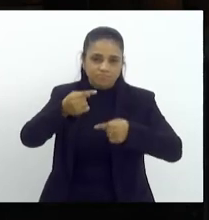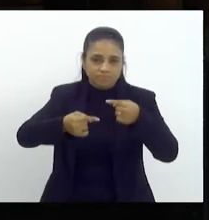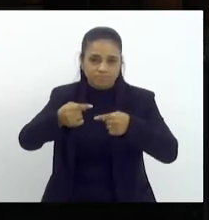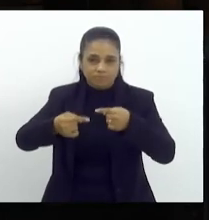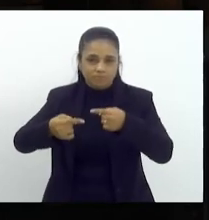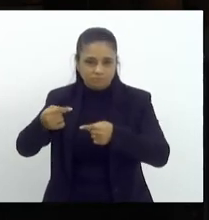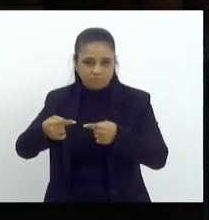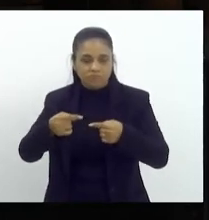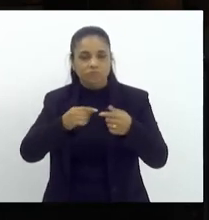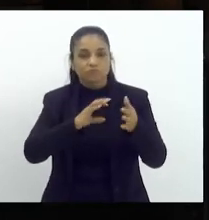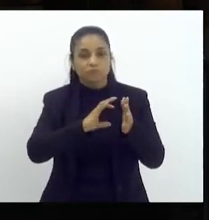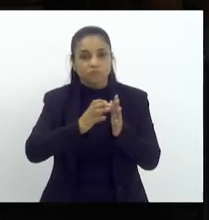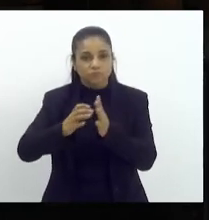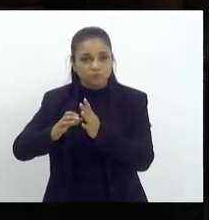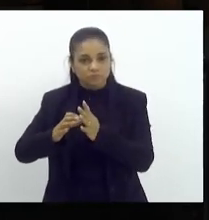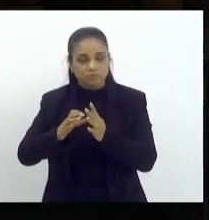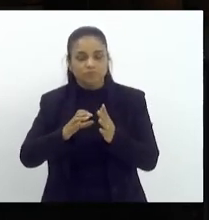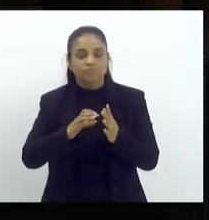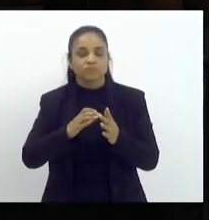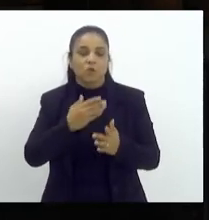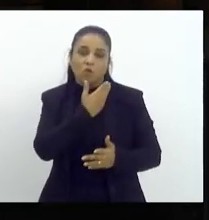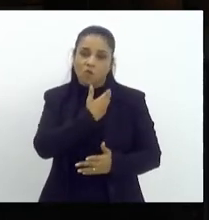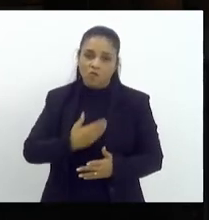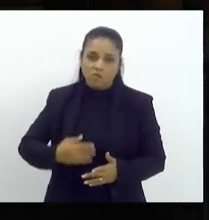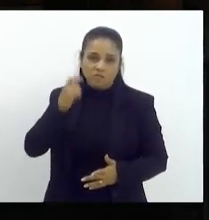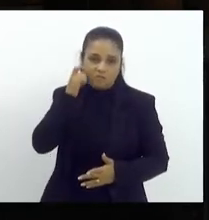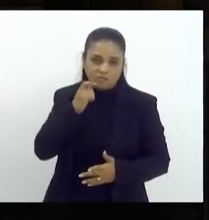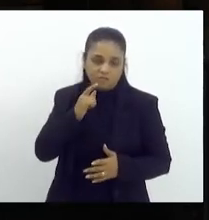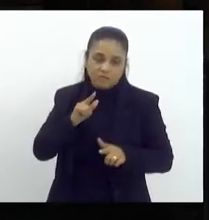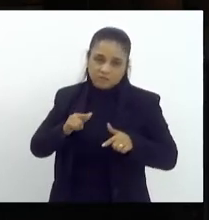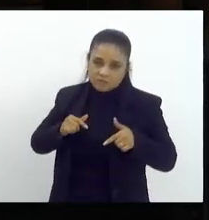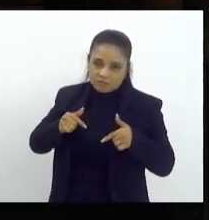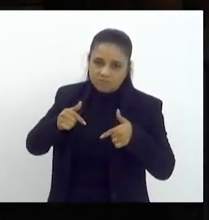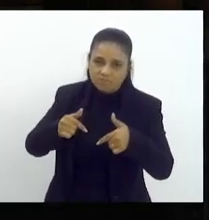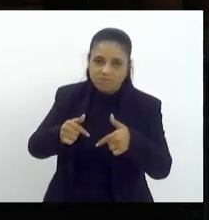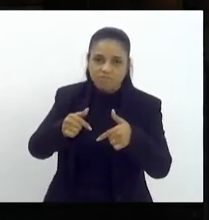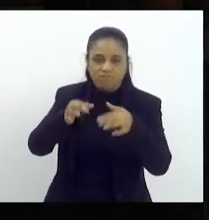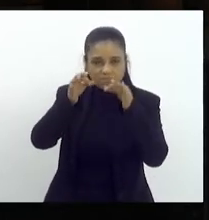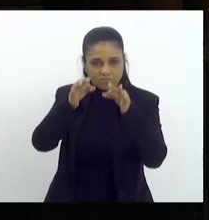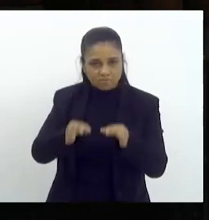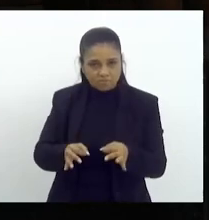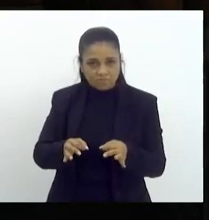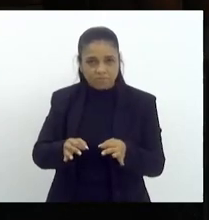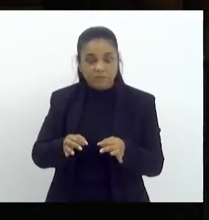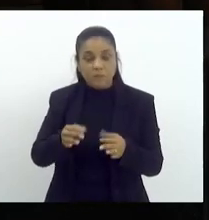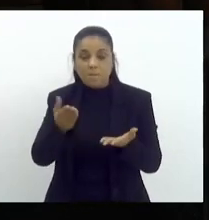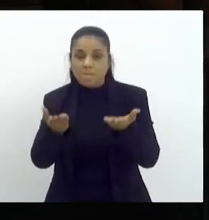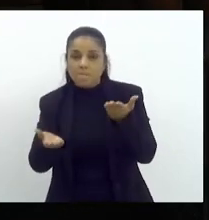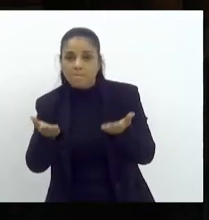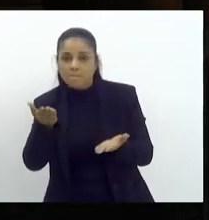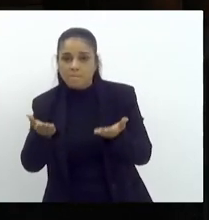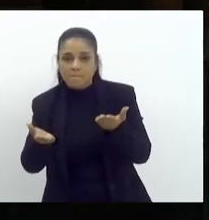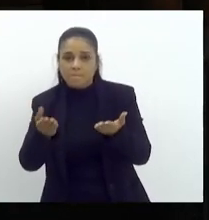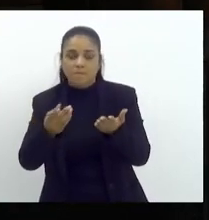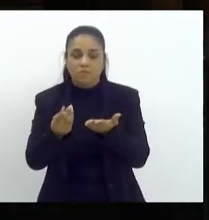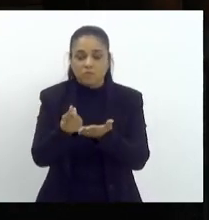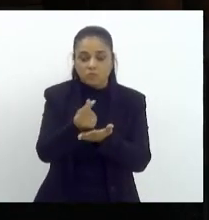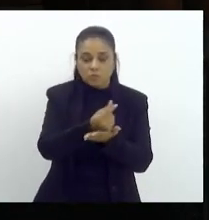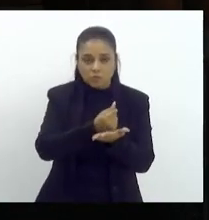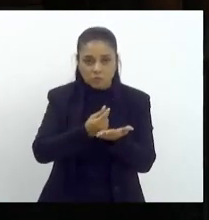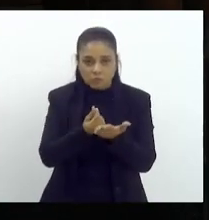oposição Esse é o governo Claudio de Castro que vai avançar que seriedade colocando na balança os equilíbrios do